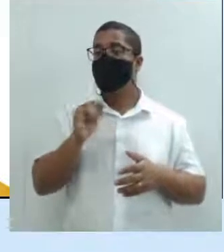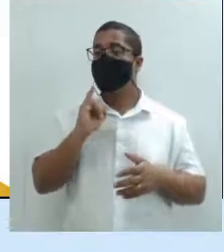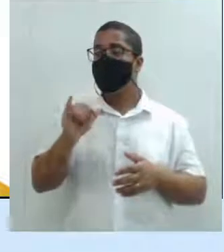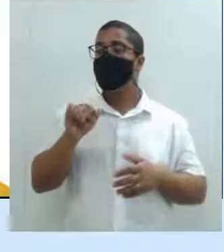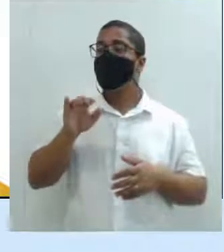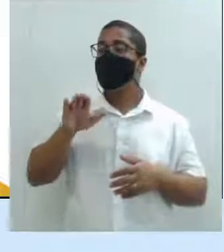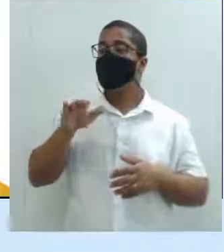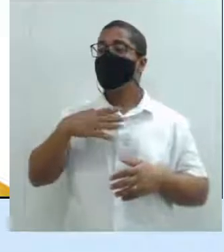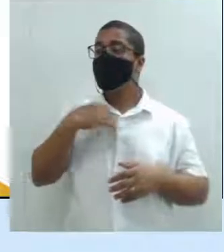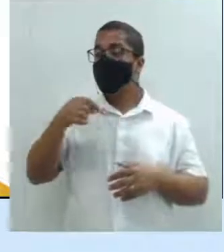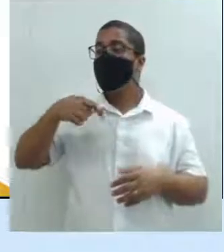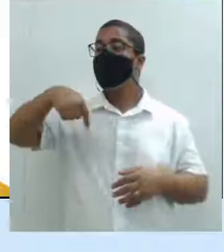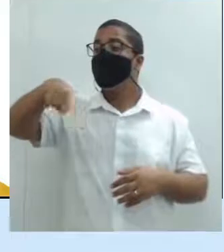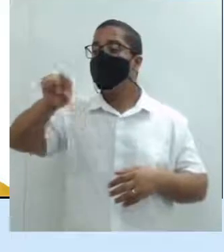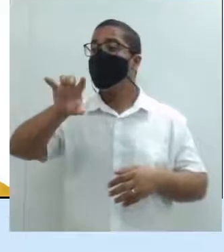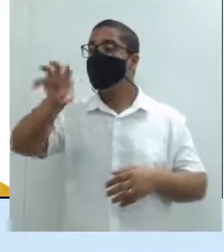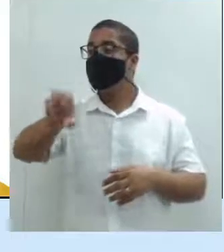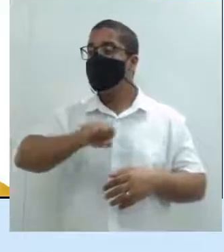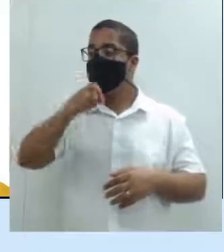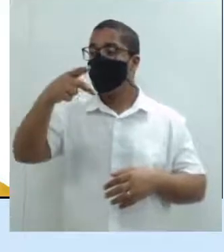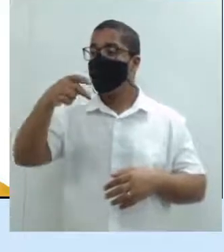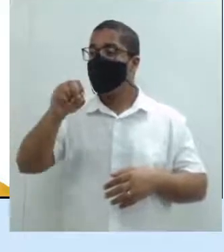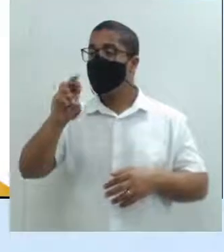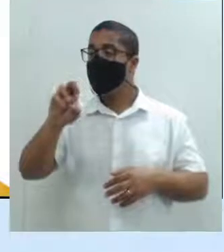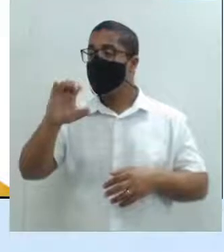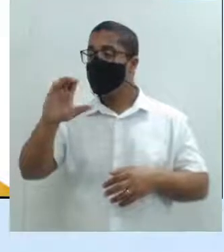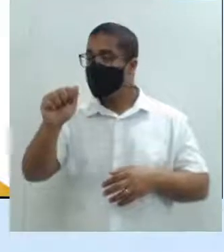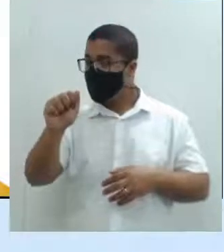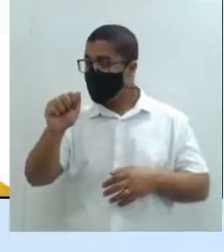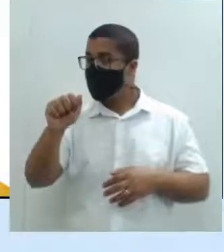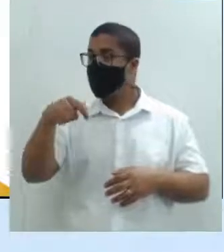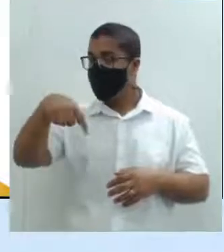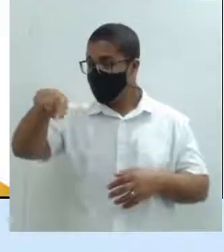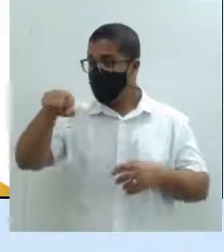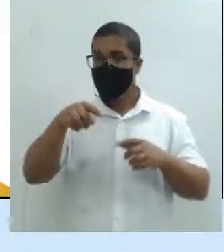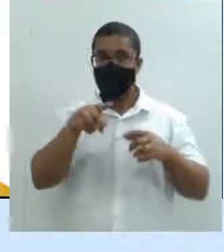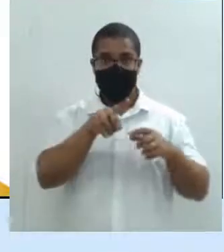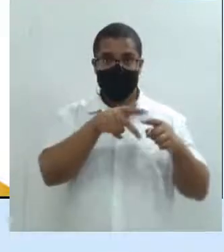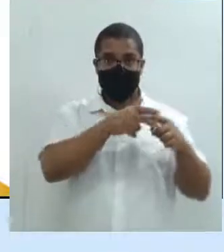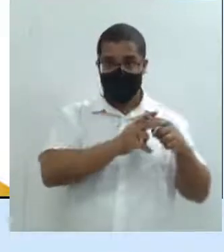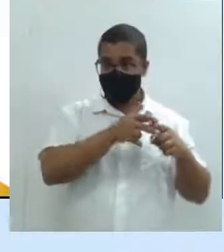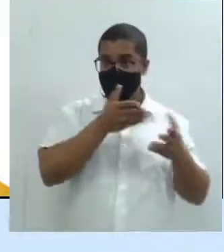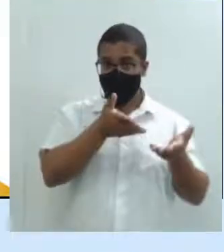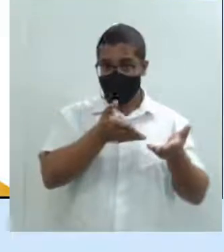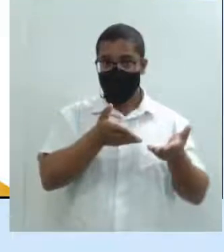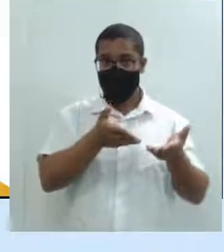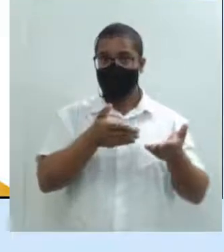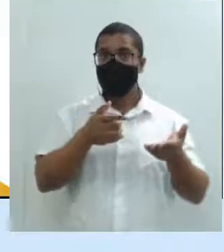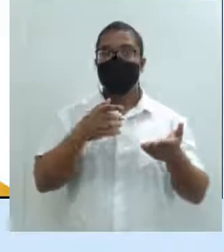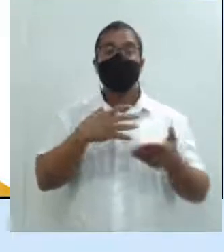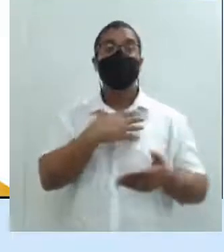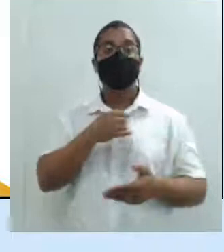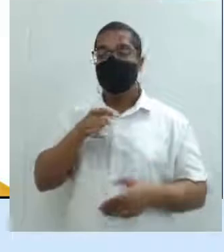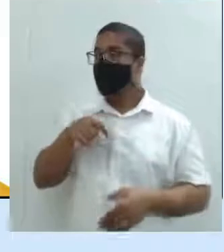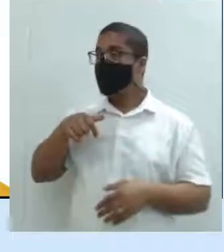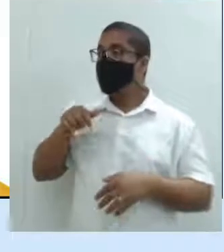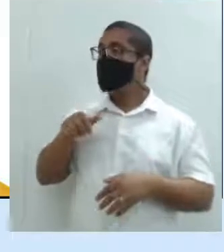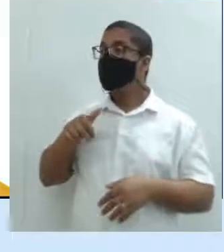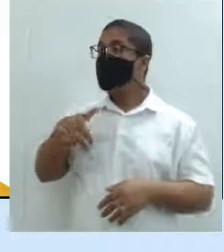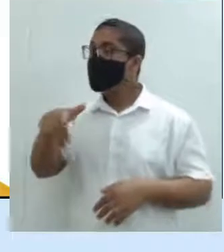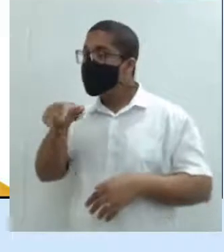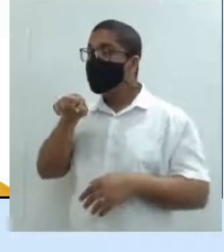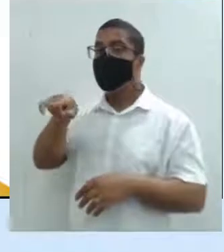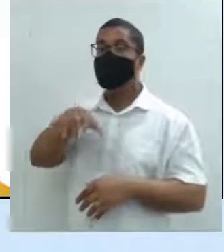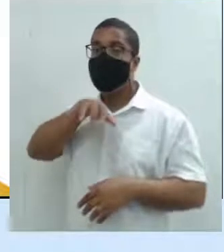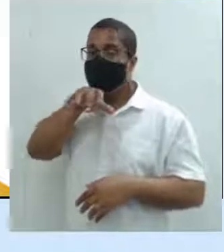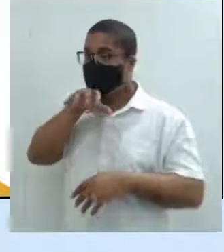a porca para poder consertar o caminhão de brinquedo, o filho vai diretamente para o animal.